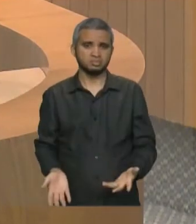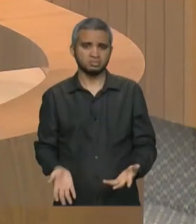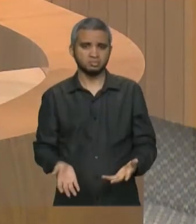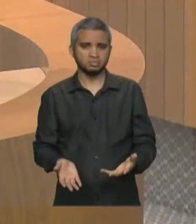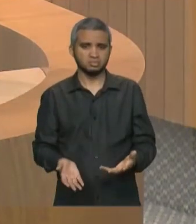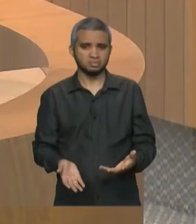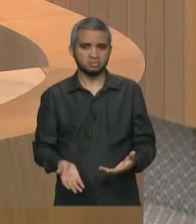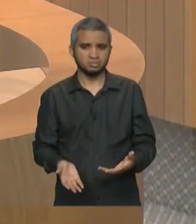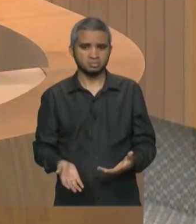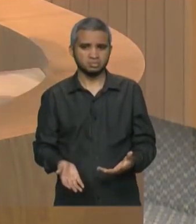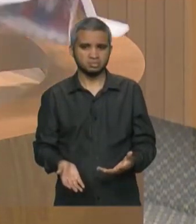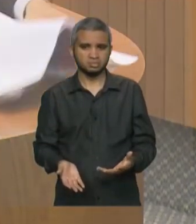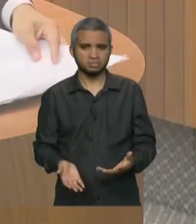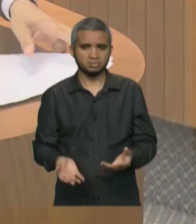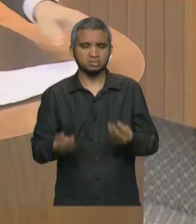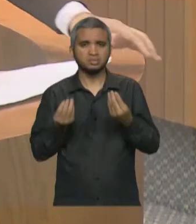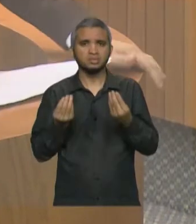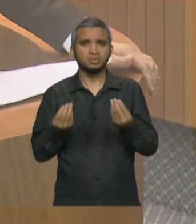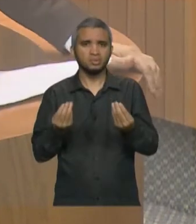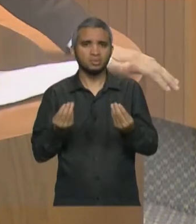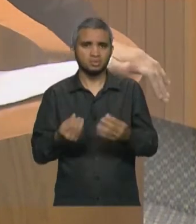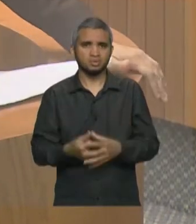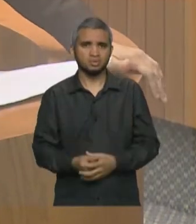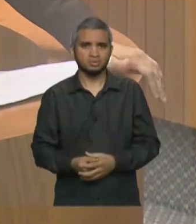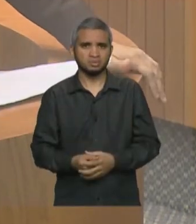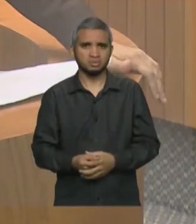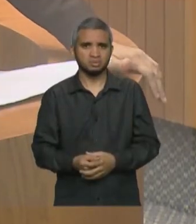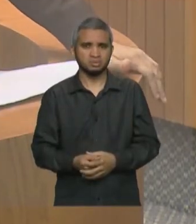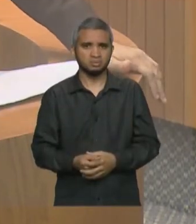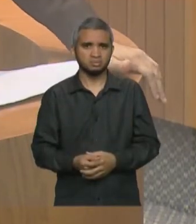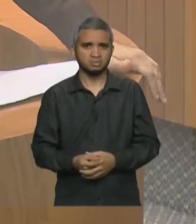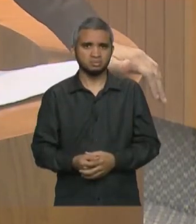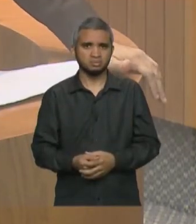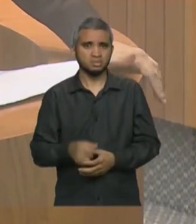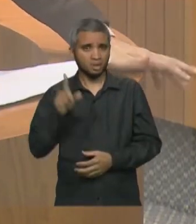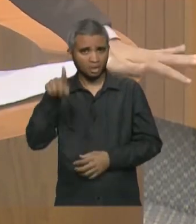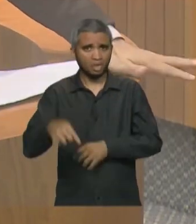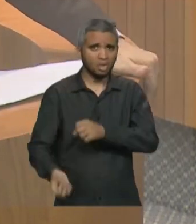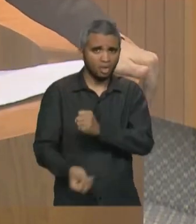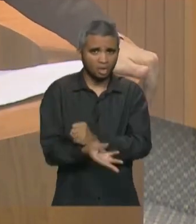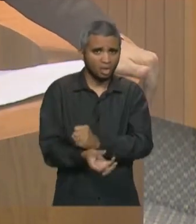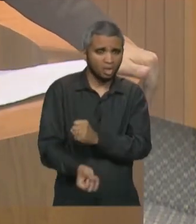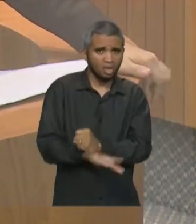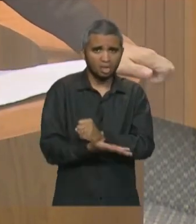Cartas marcadas? Isso é máfia! Isso é corrupção!